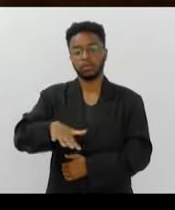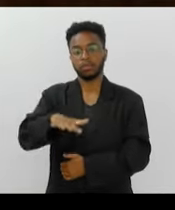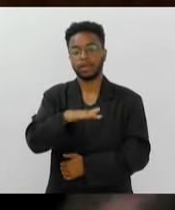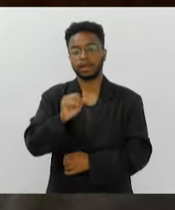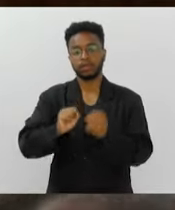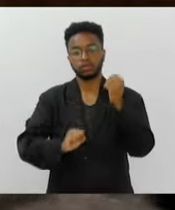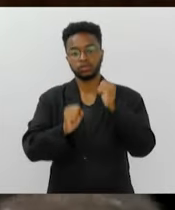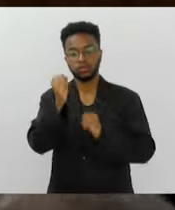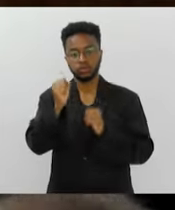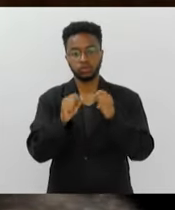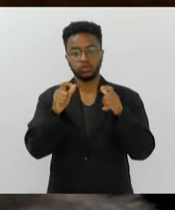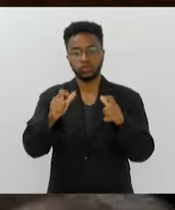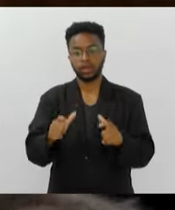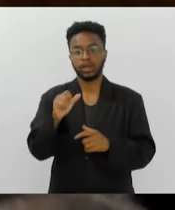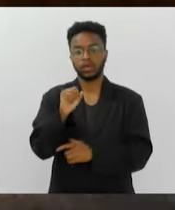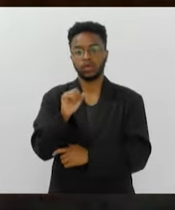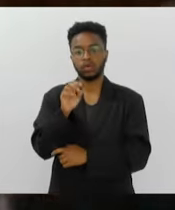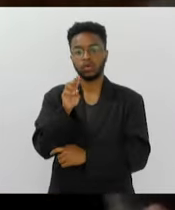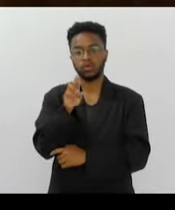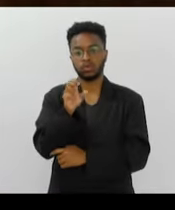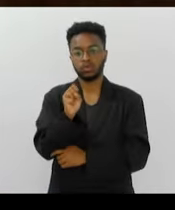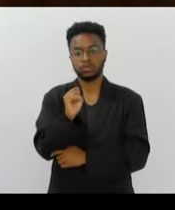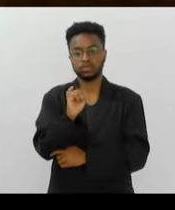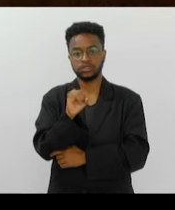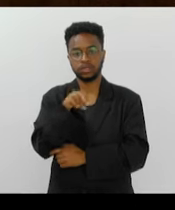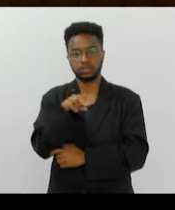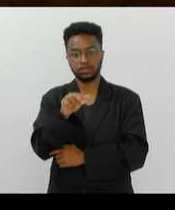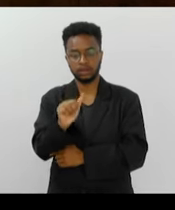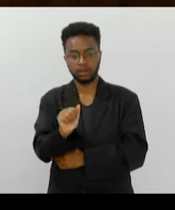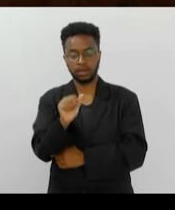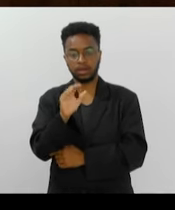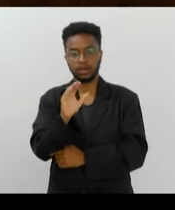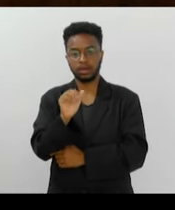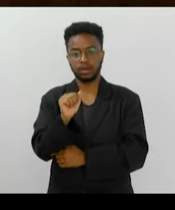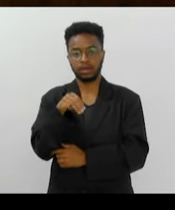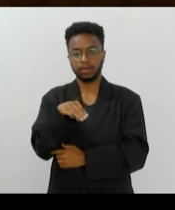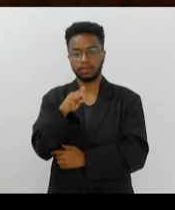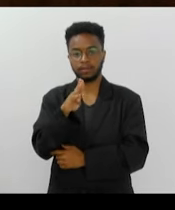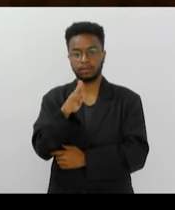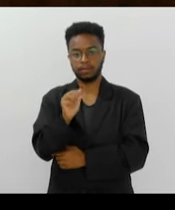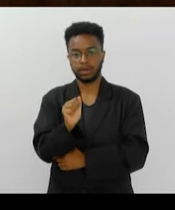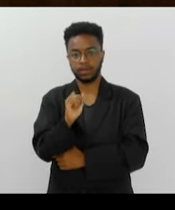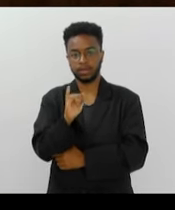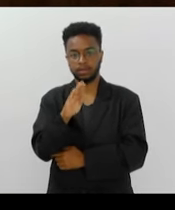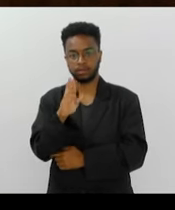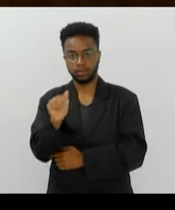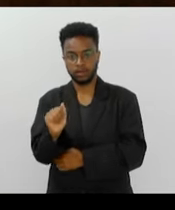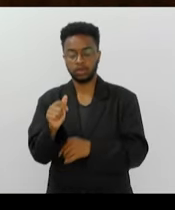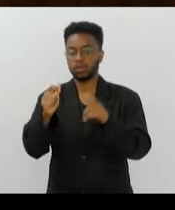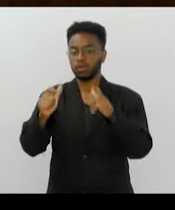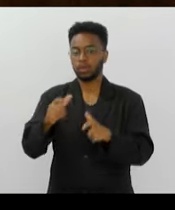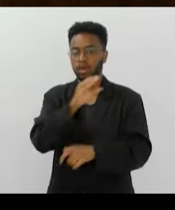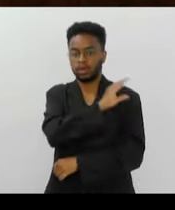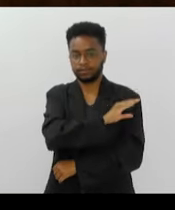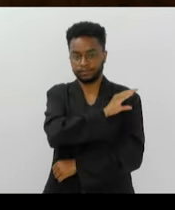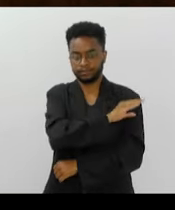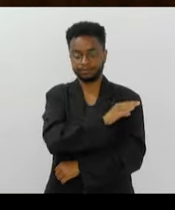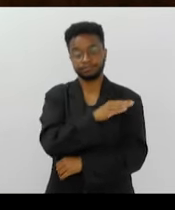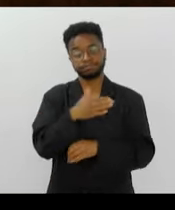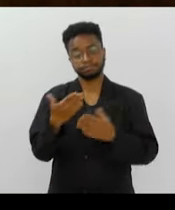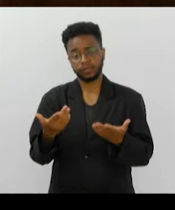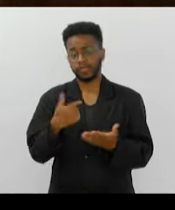situado Lá na usina cambaíba no município de Campos dos Goitacazes sem dúvidas